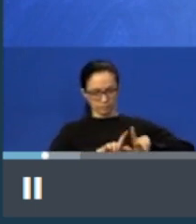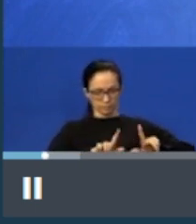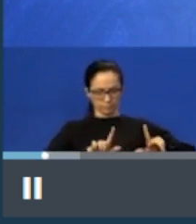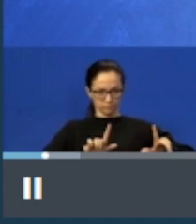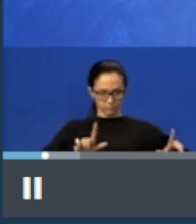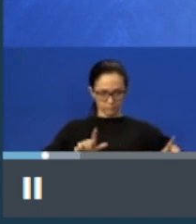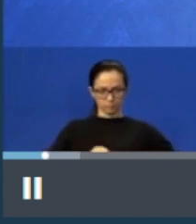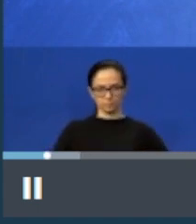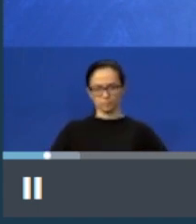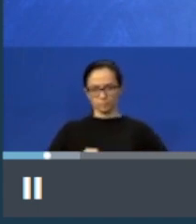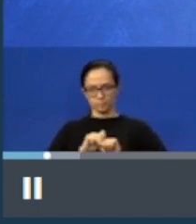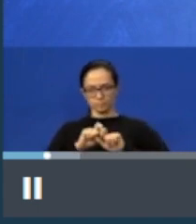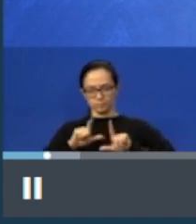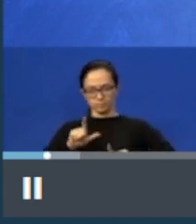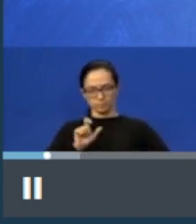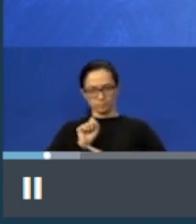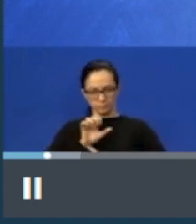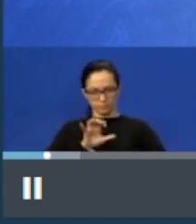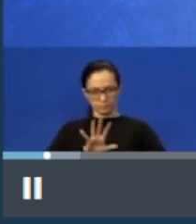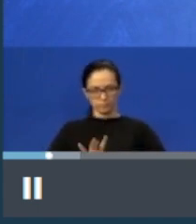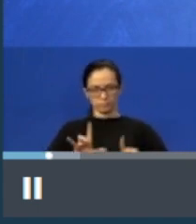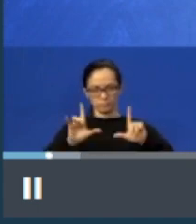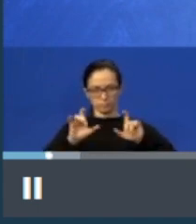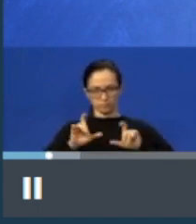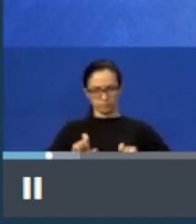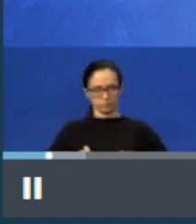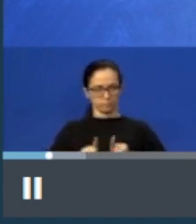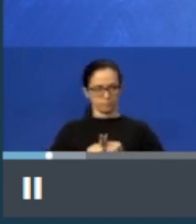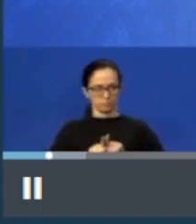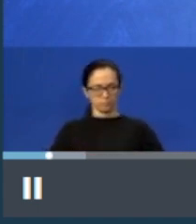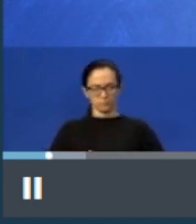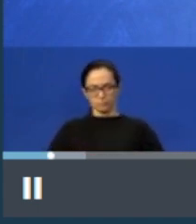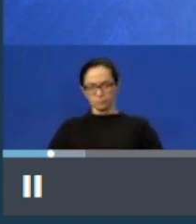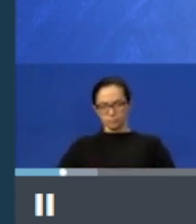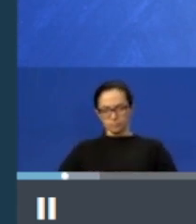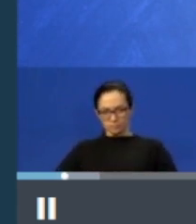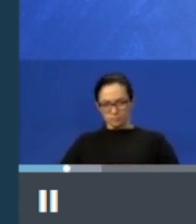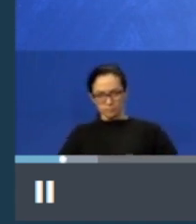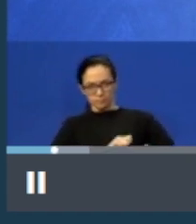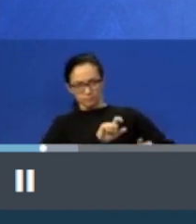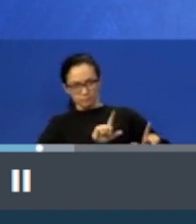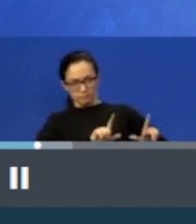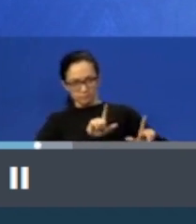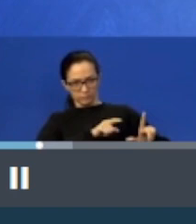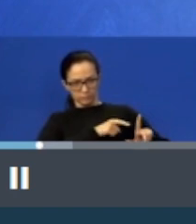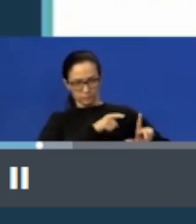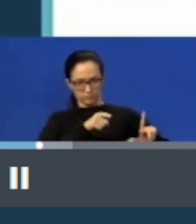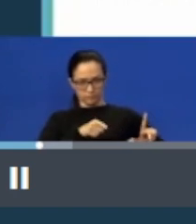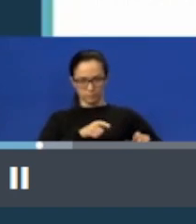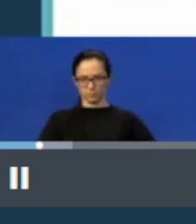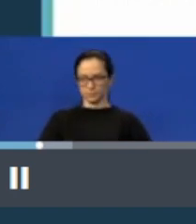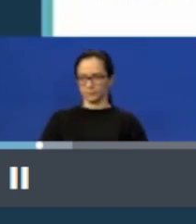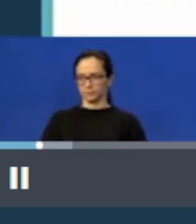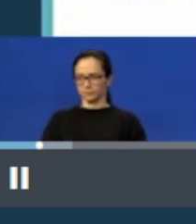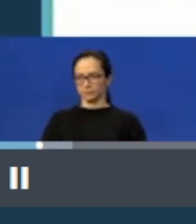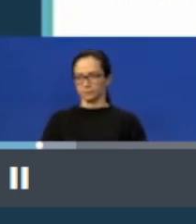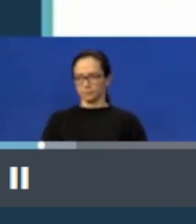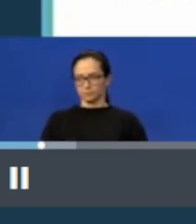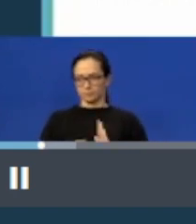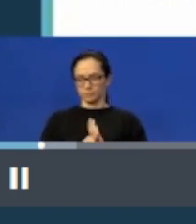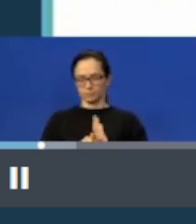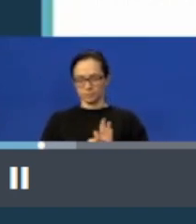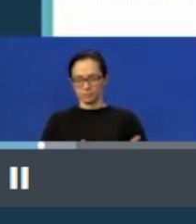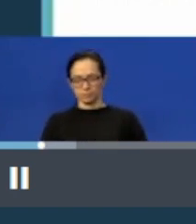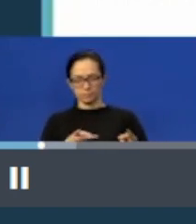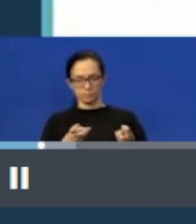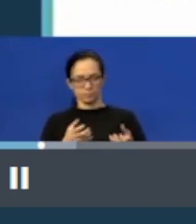magnética, nuclear e a ultrassonografia. A radiologia ela pode ser definida como o ramo da